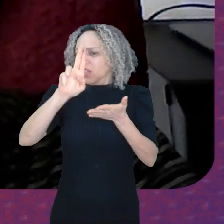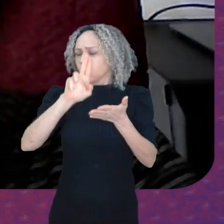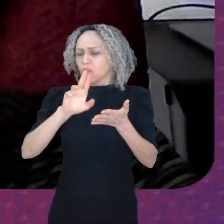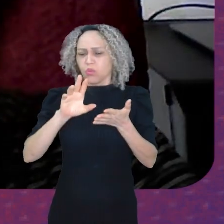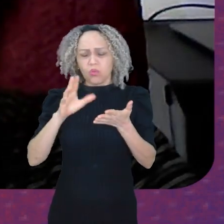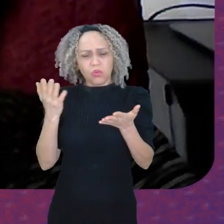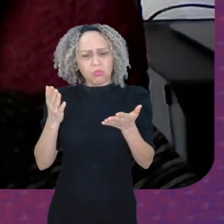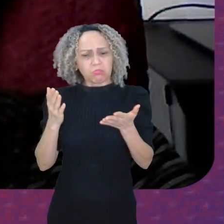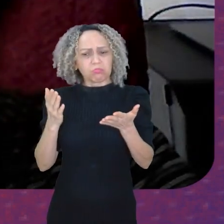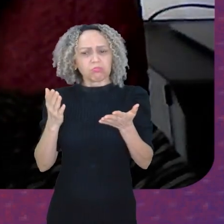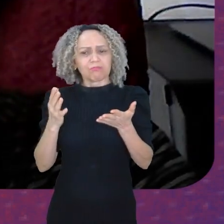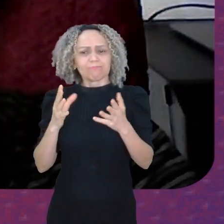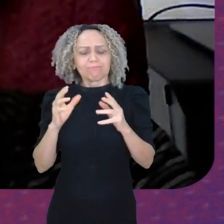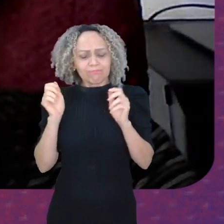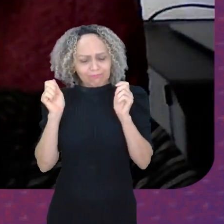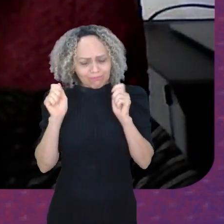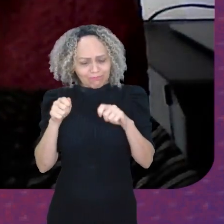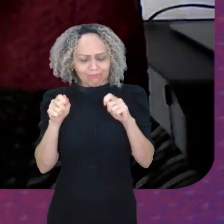ensino superior,